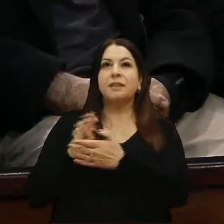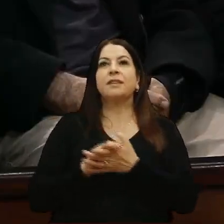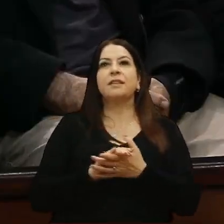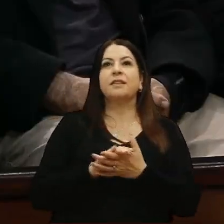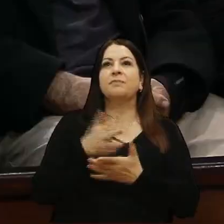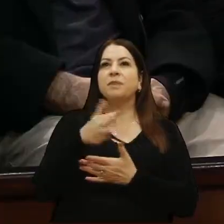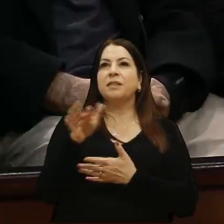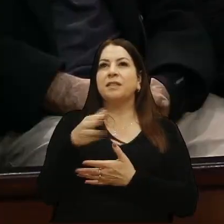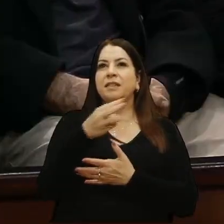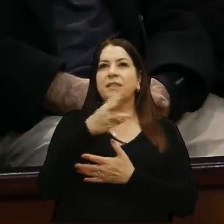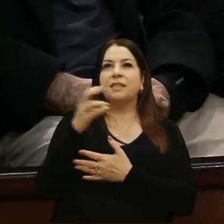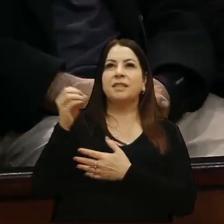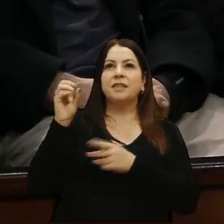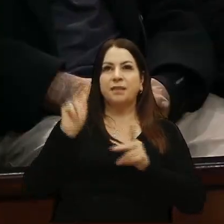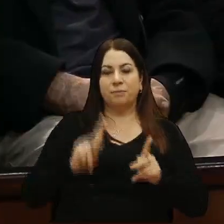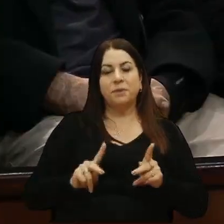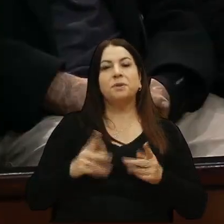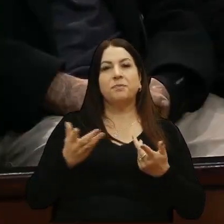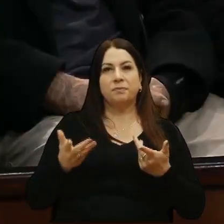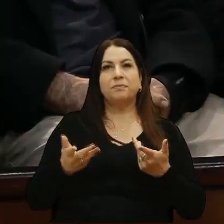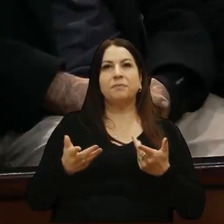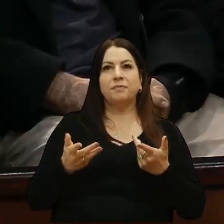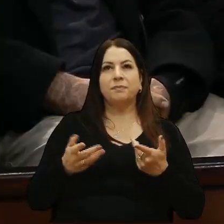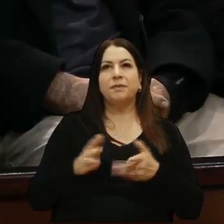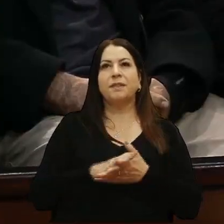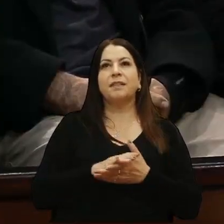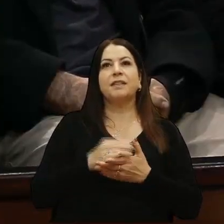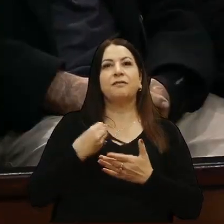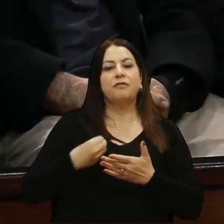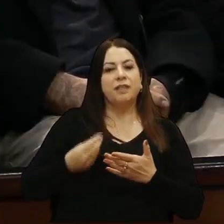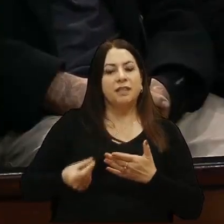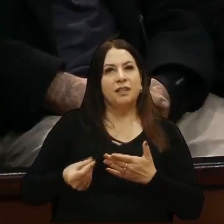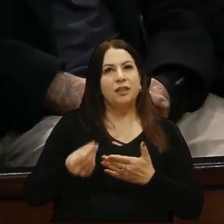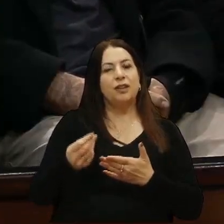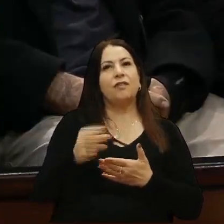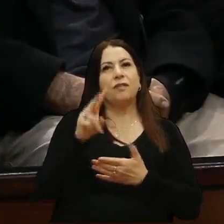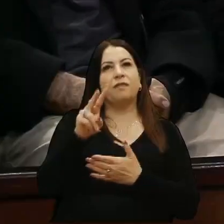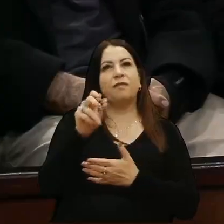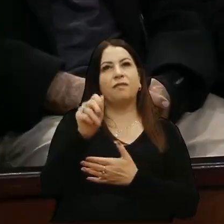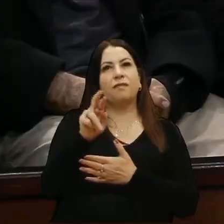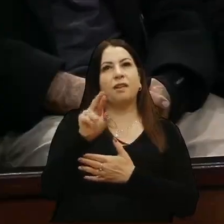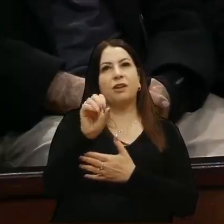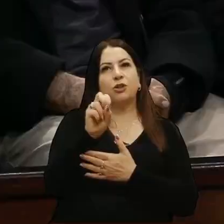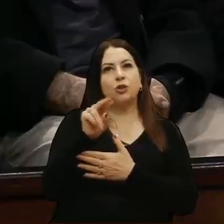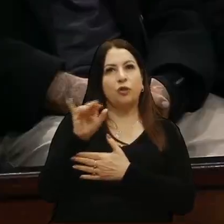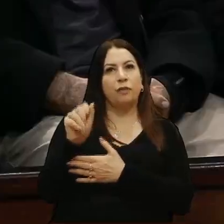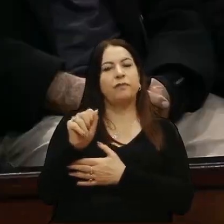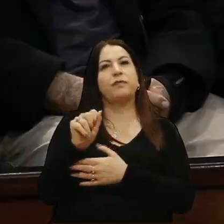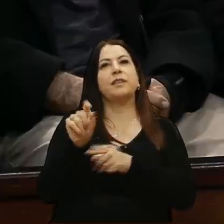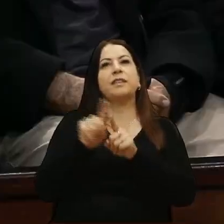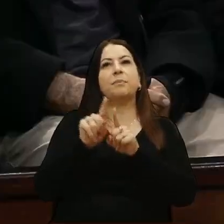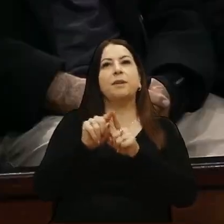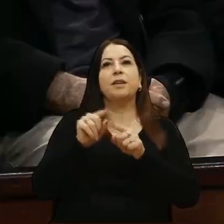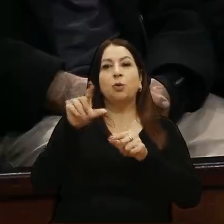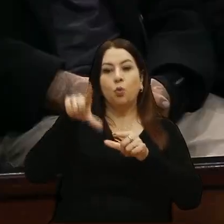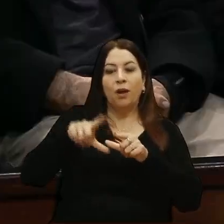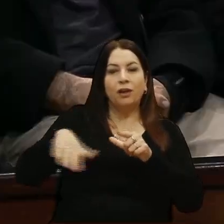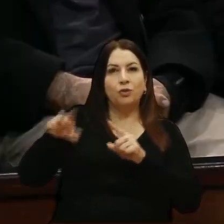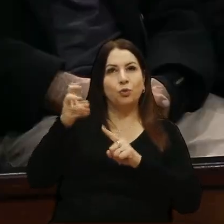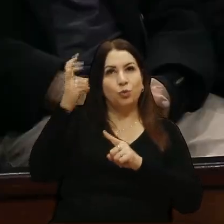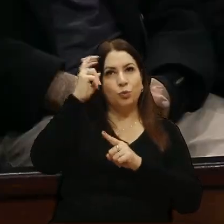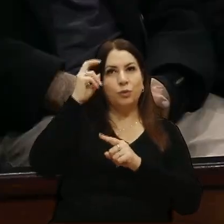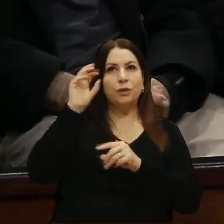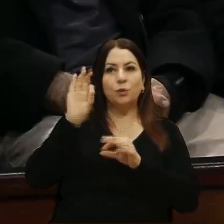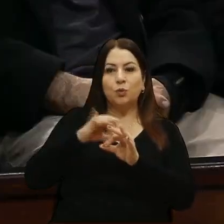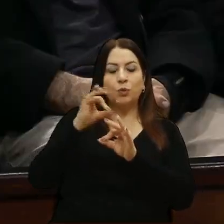em torno de 300 pessoas. Então, vida longa a Varsóvia e ao Ponto de Cultura Costurando Sonhos, que é quem